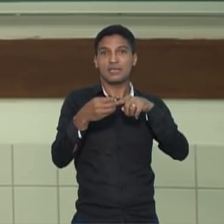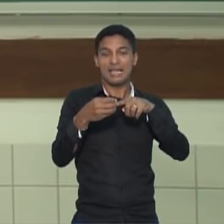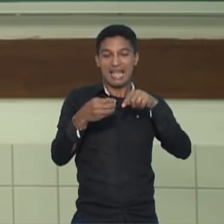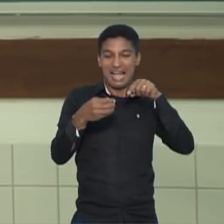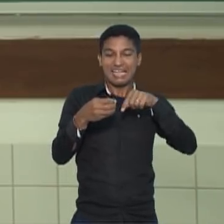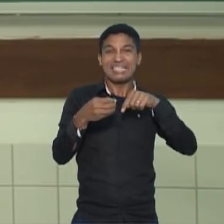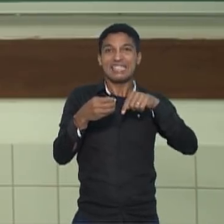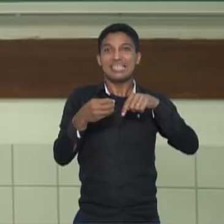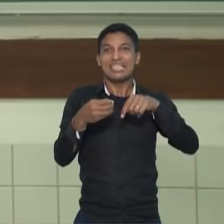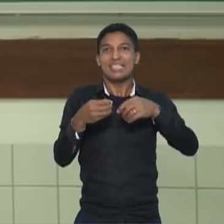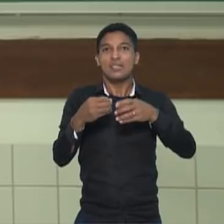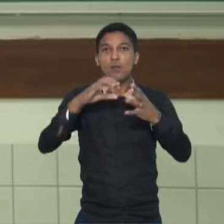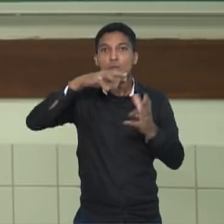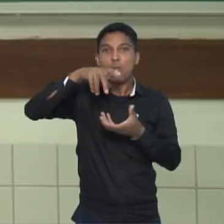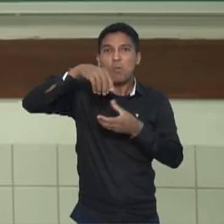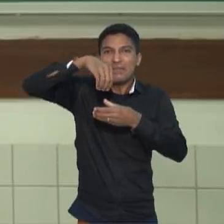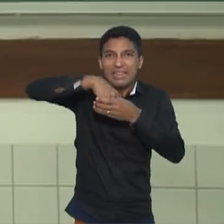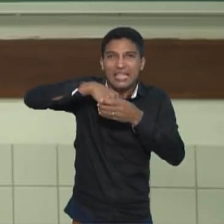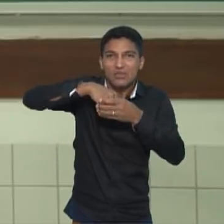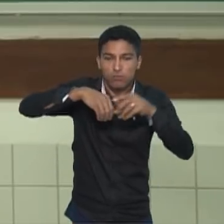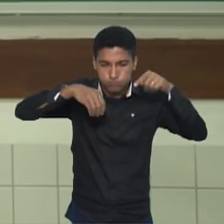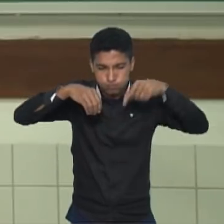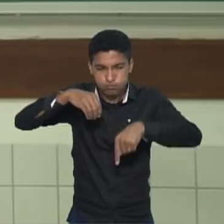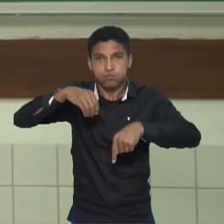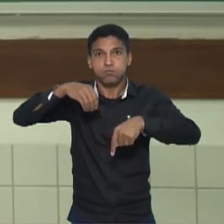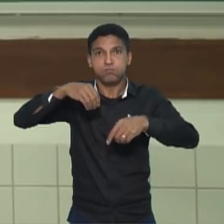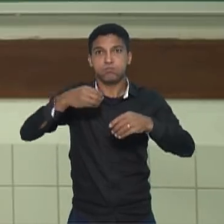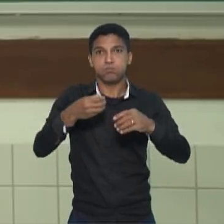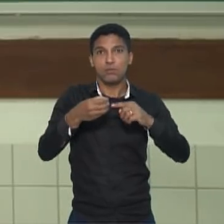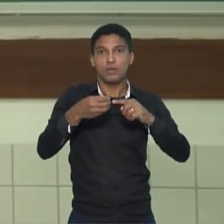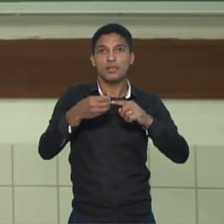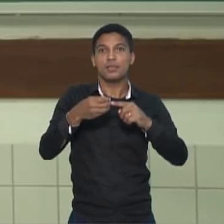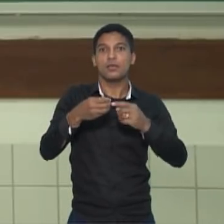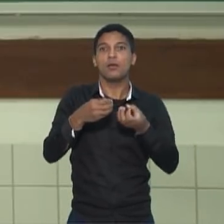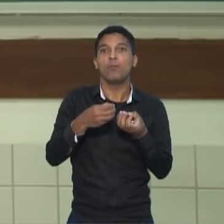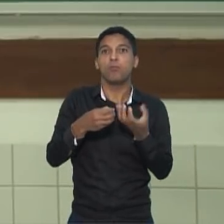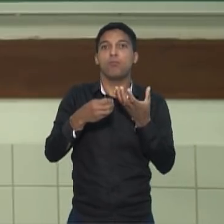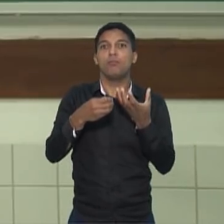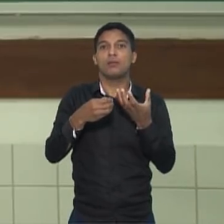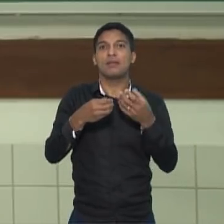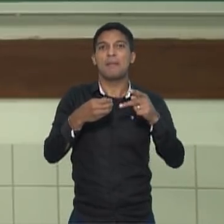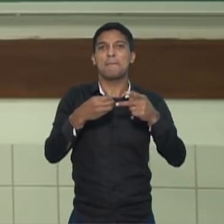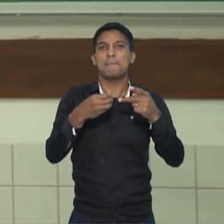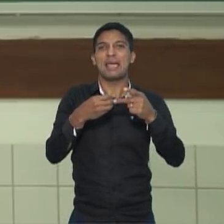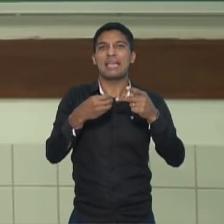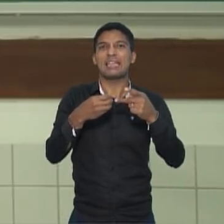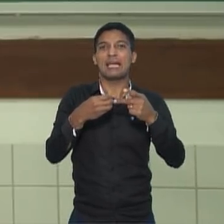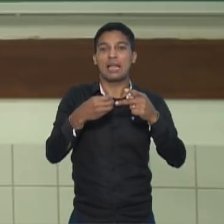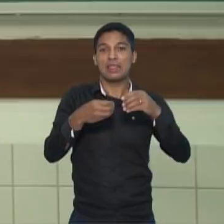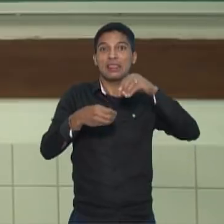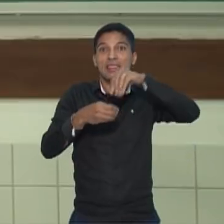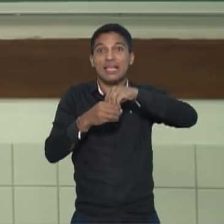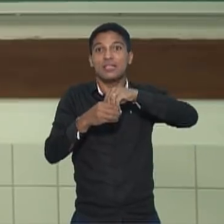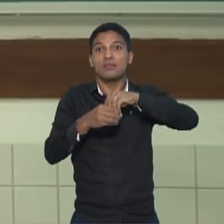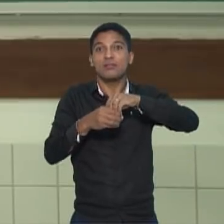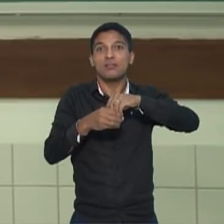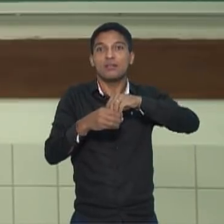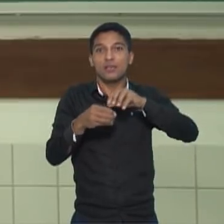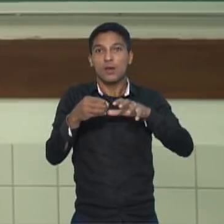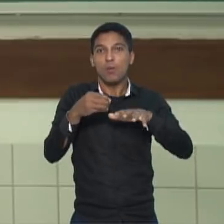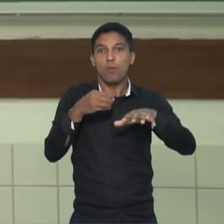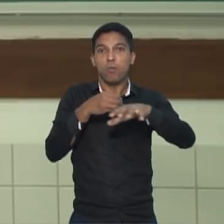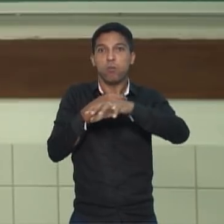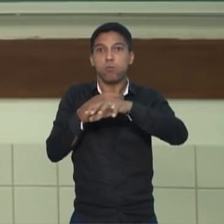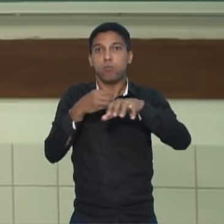dentro da superfície terrestre, formou a rocha magmática intrusiva, dentro da